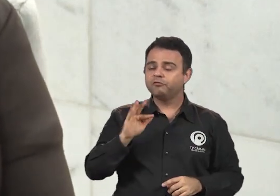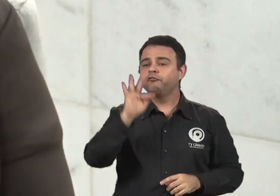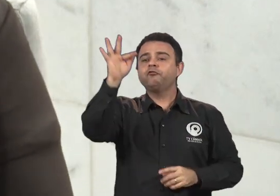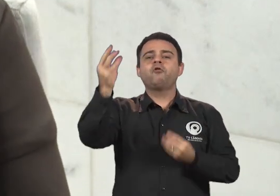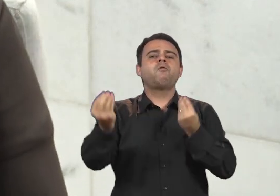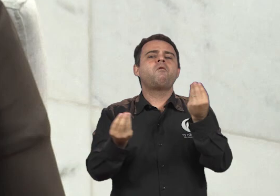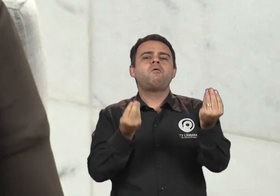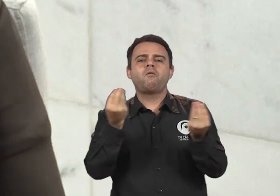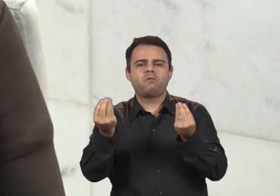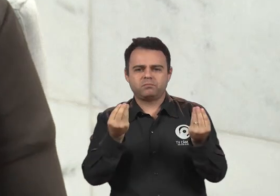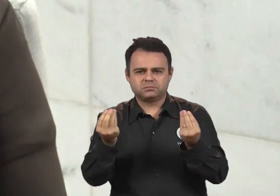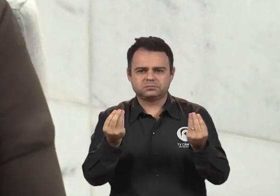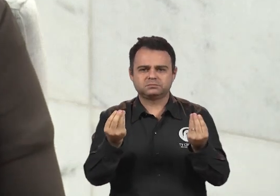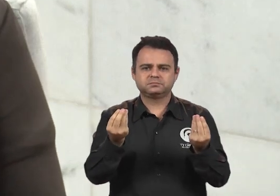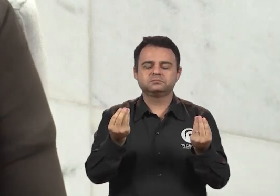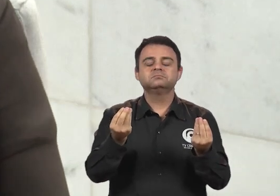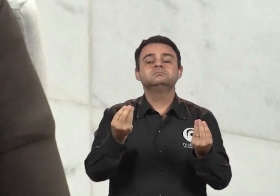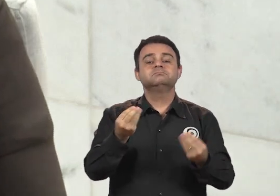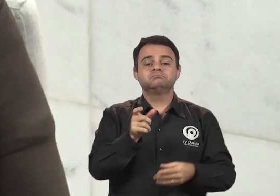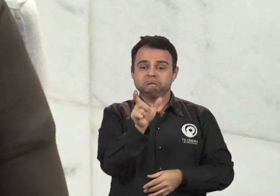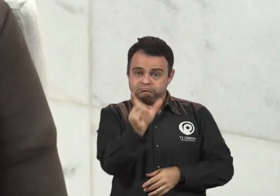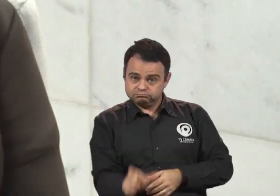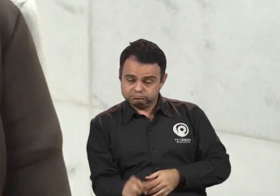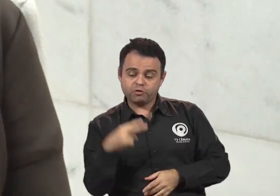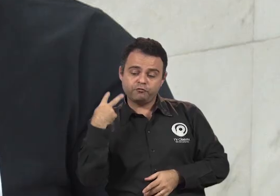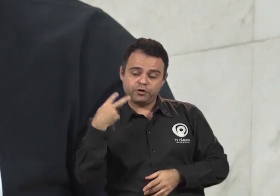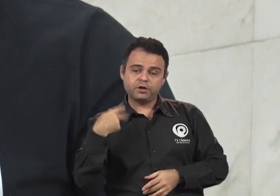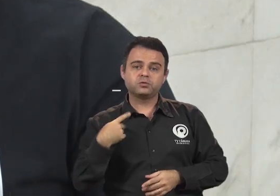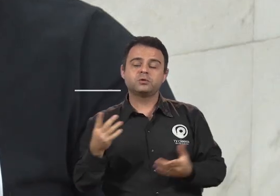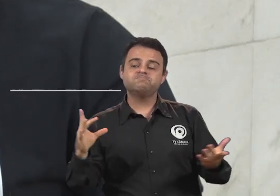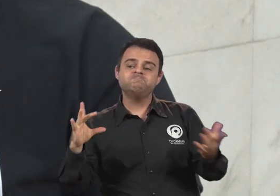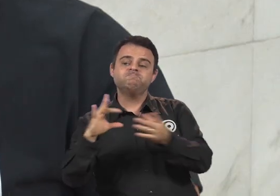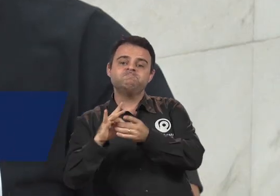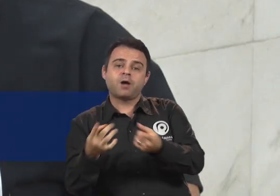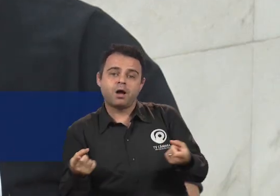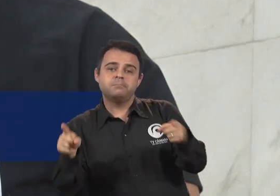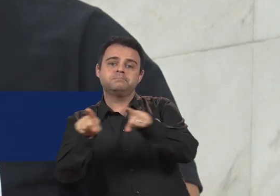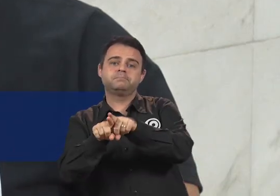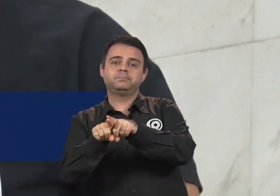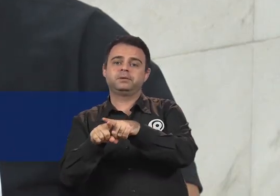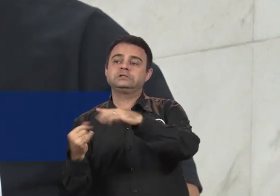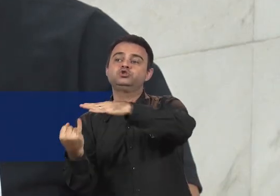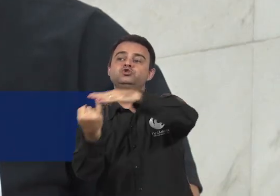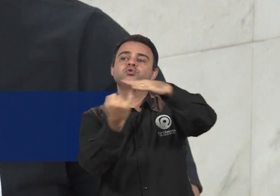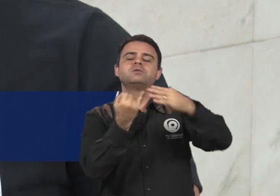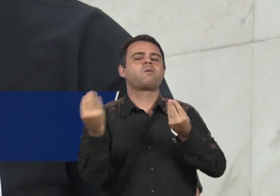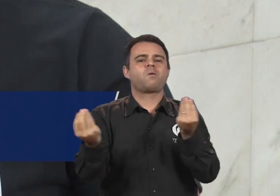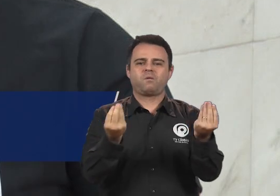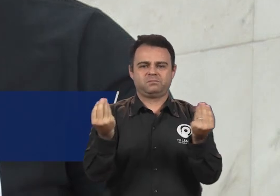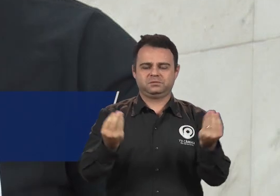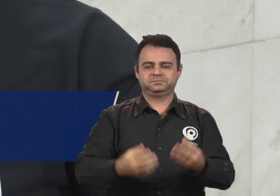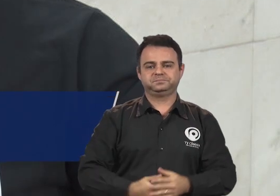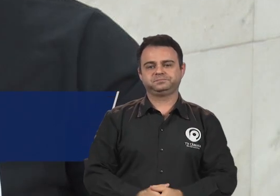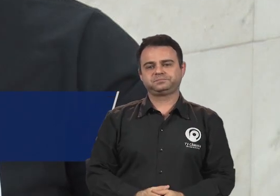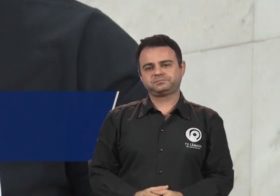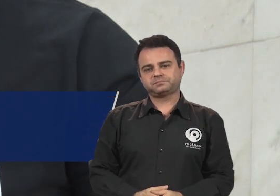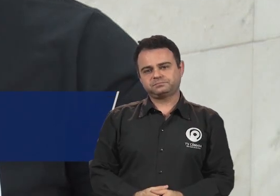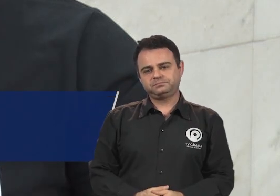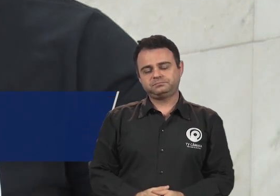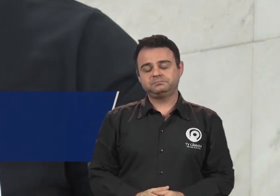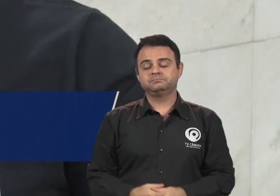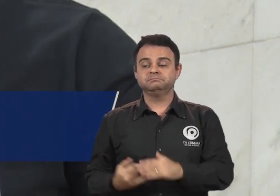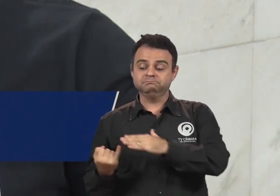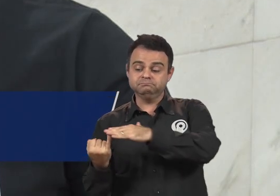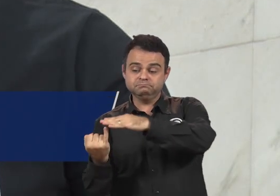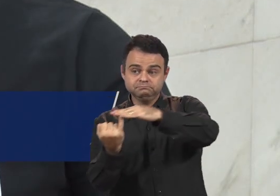perspectivas aí dessa parceria do vereador com as instituições? Isso é muito importante, porque as instituições ajudam aqueles